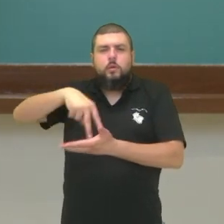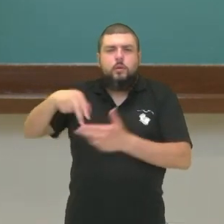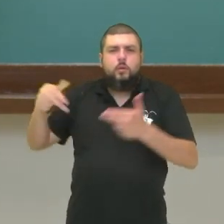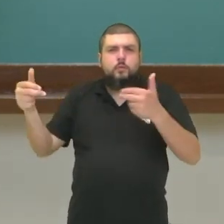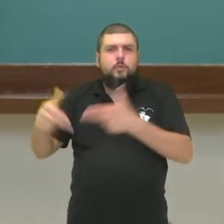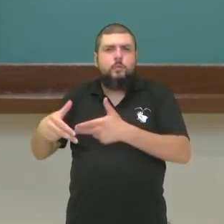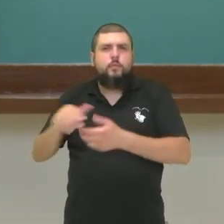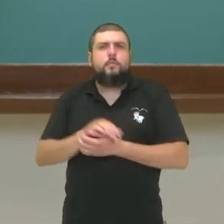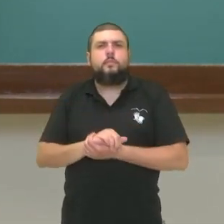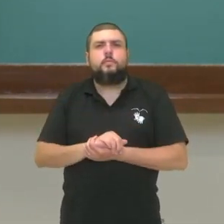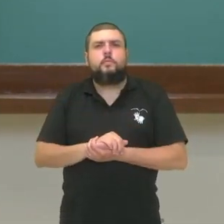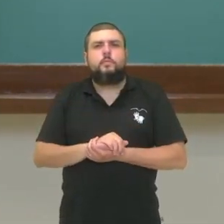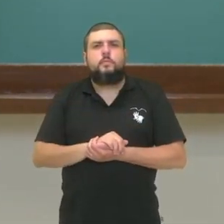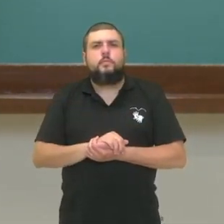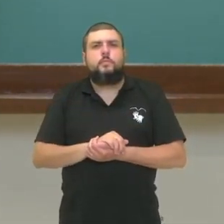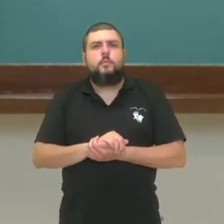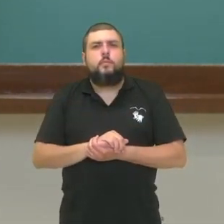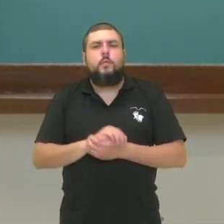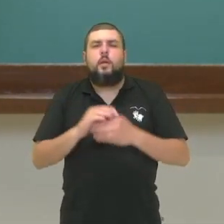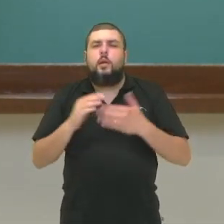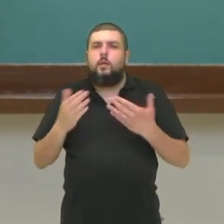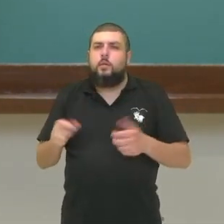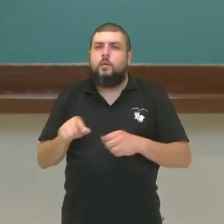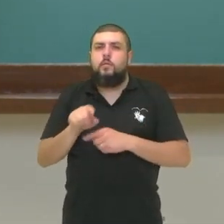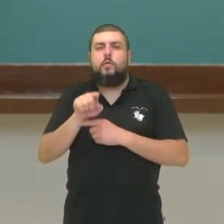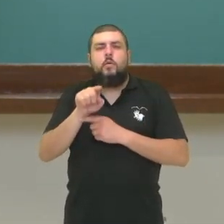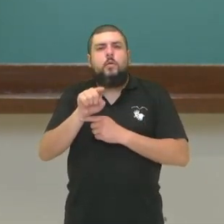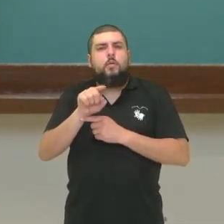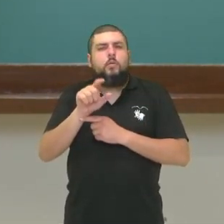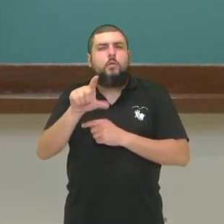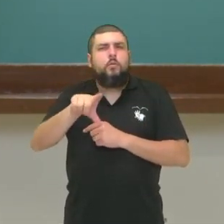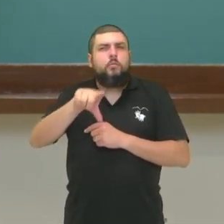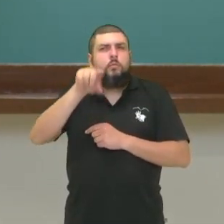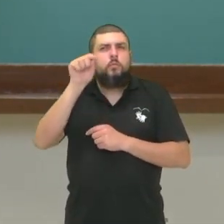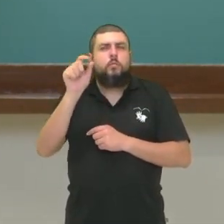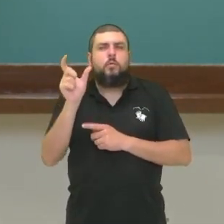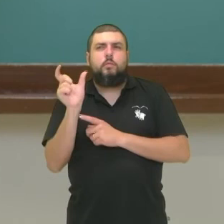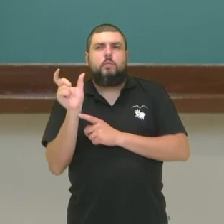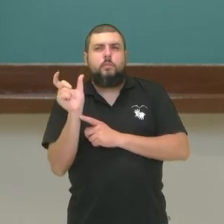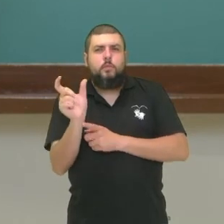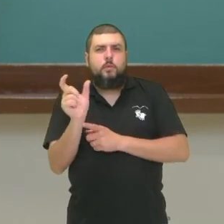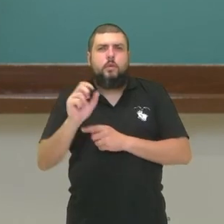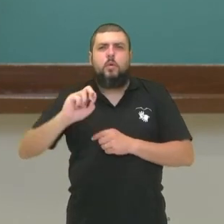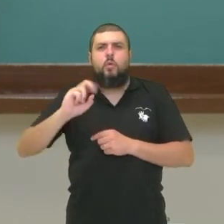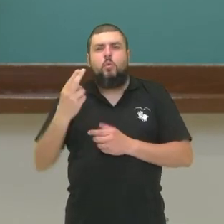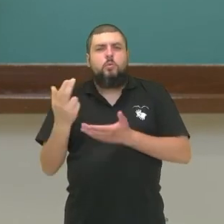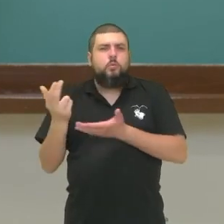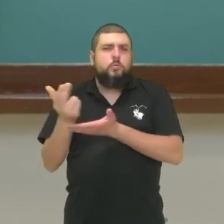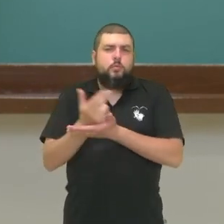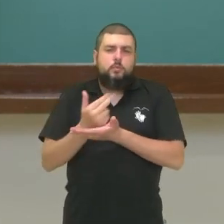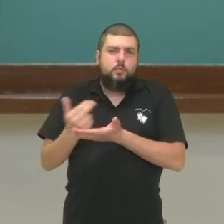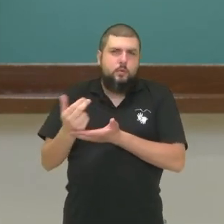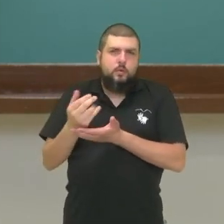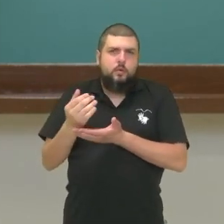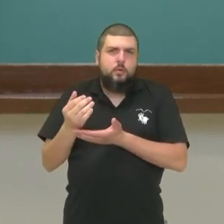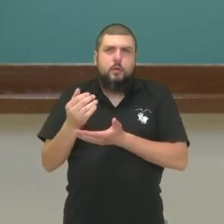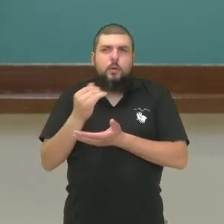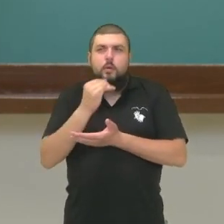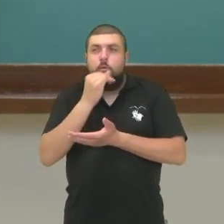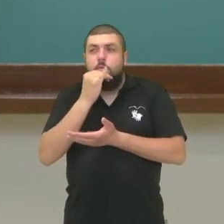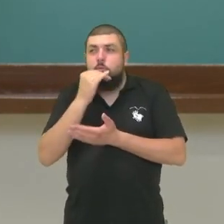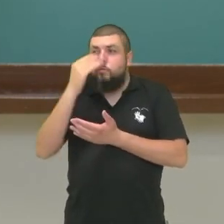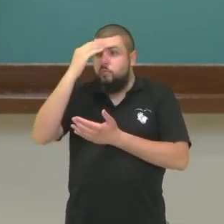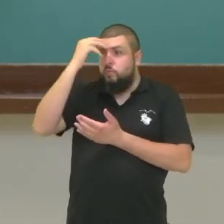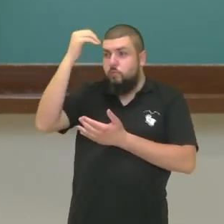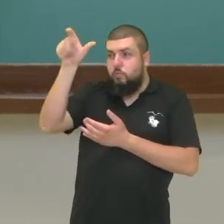é que você tente fazer um grafite, escolha uma palavra ou um desenho, por exemplo, de um dançarino, algo